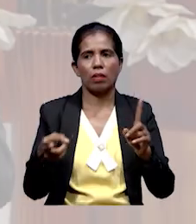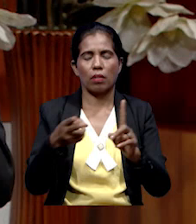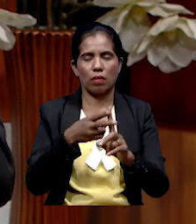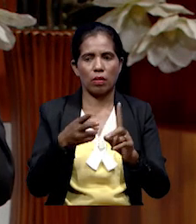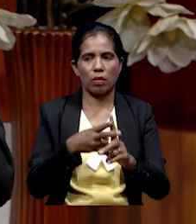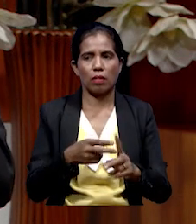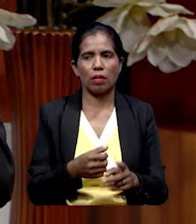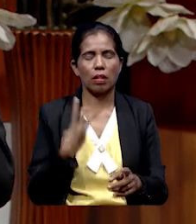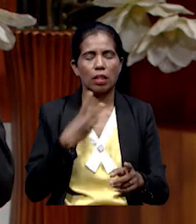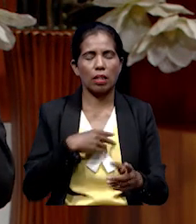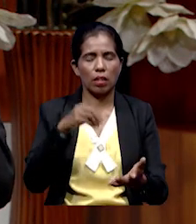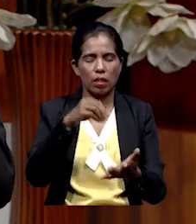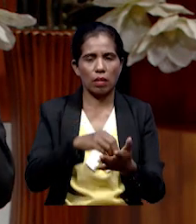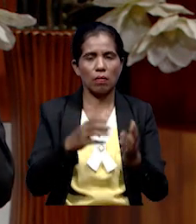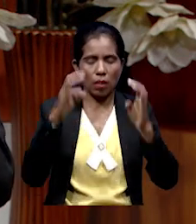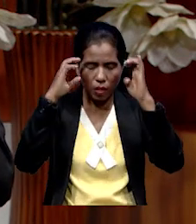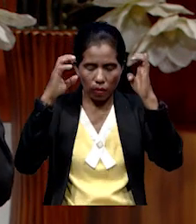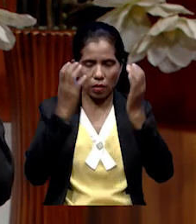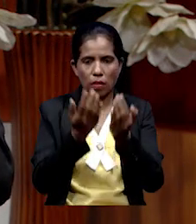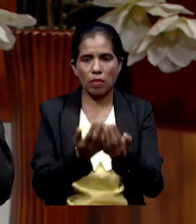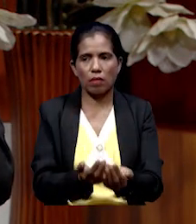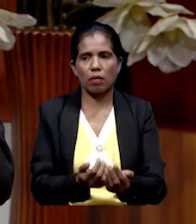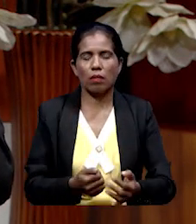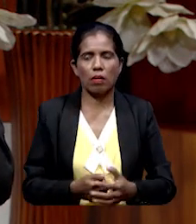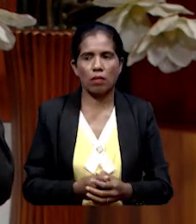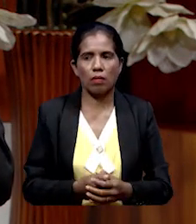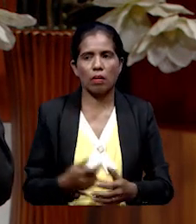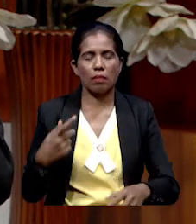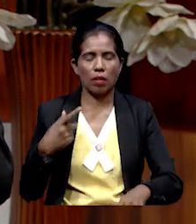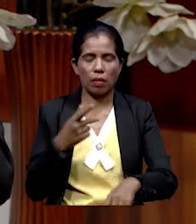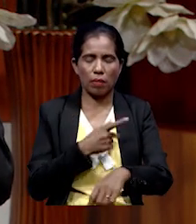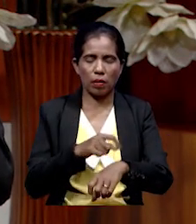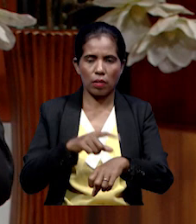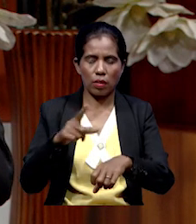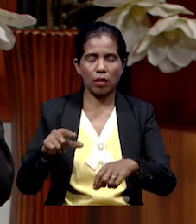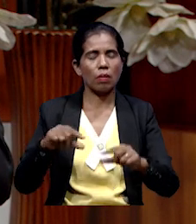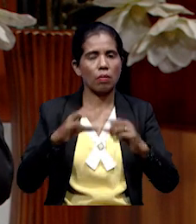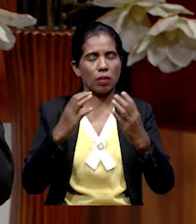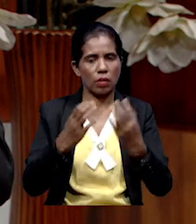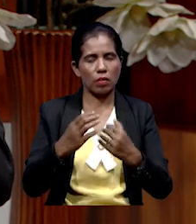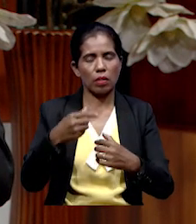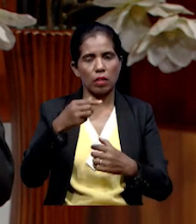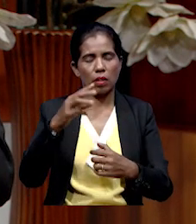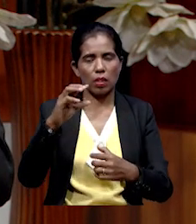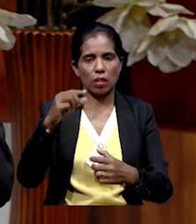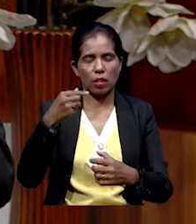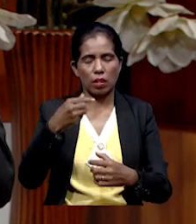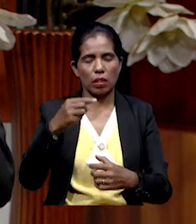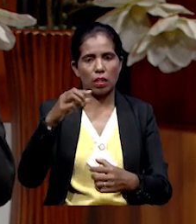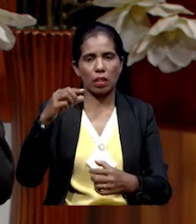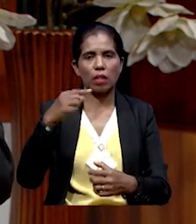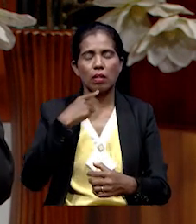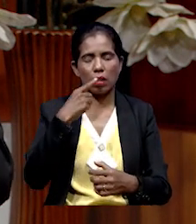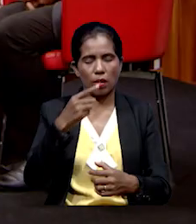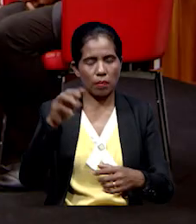state building. Se está toda a educação, vai Parlamento Nacional, Comissão Jigué, se está toda a